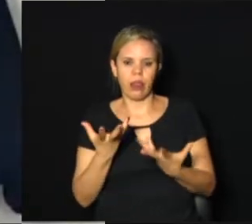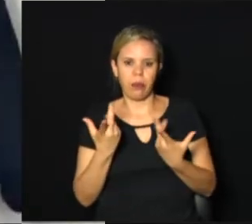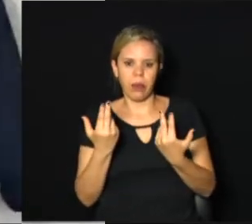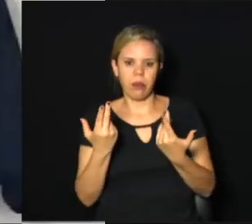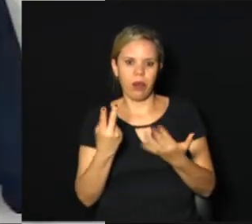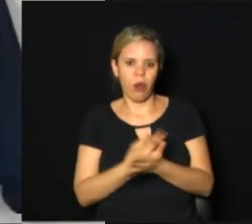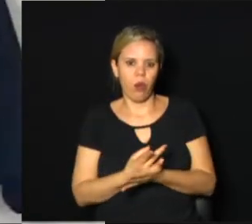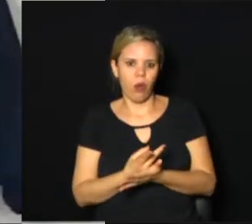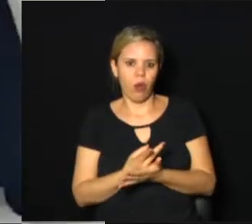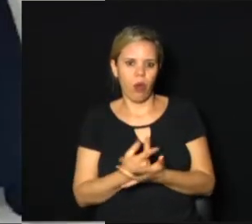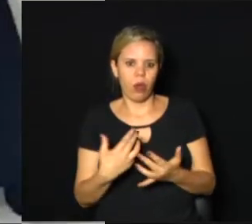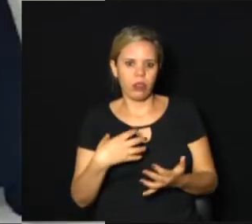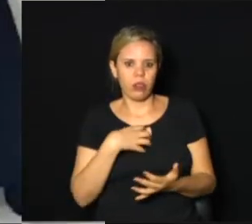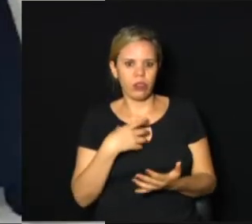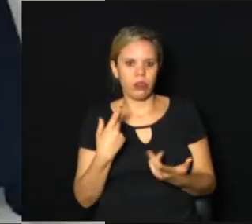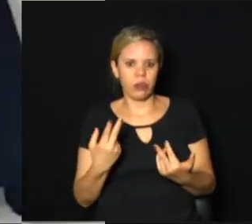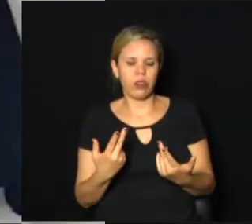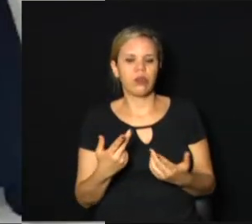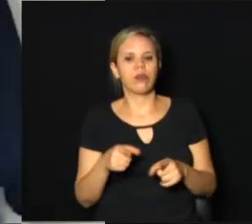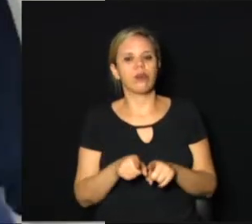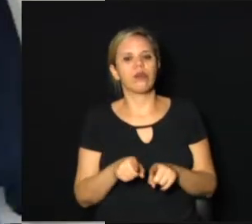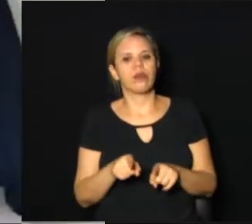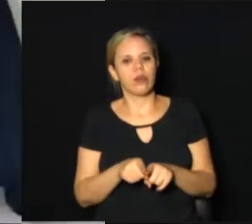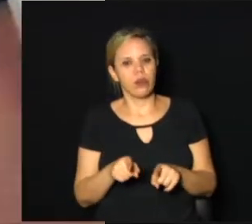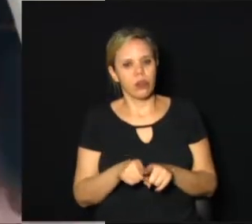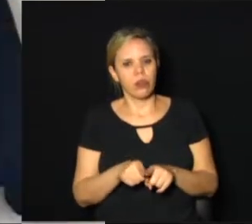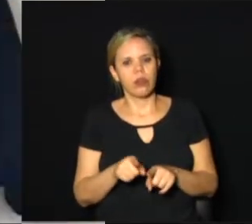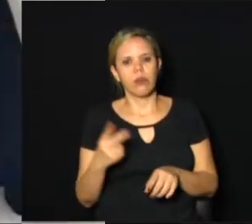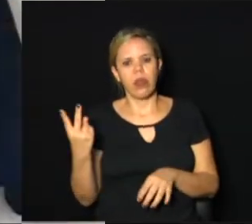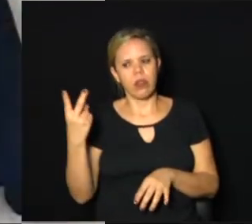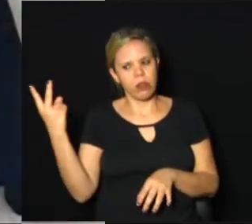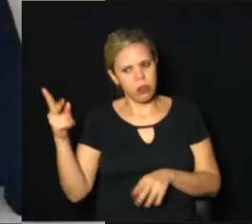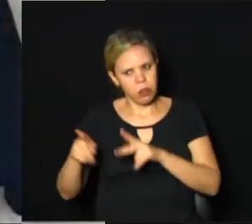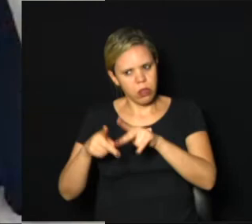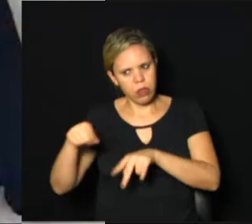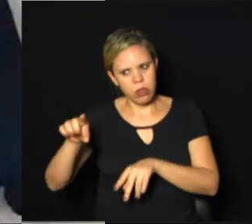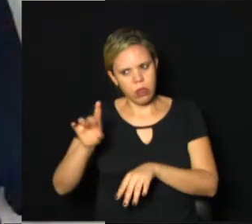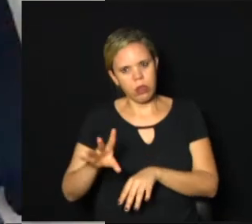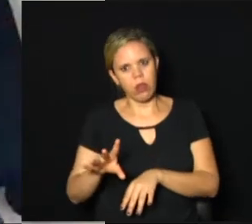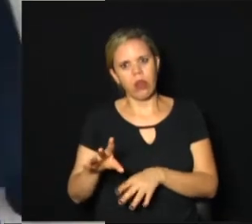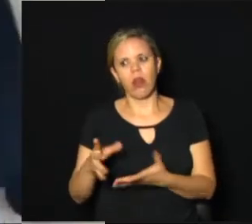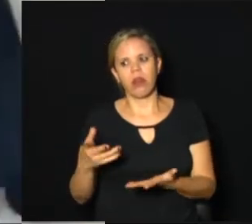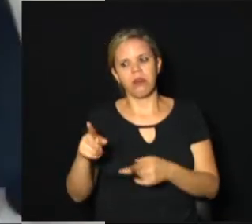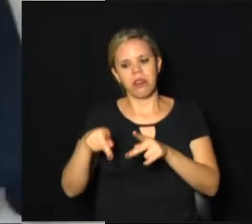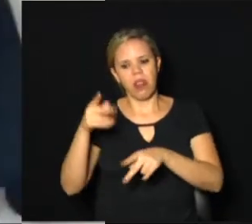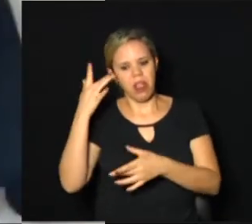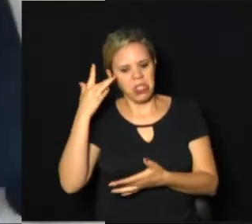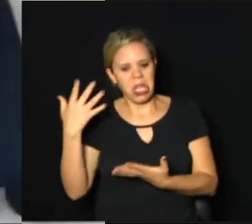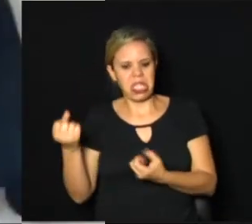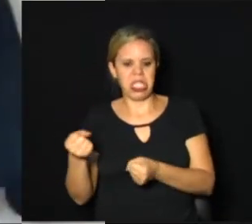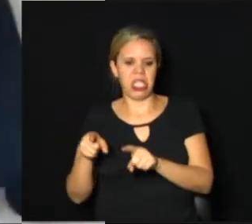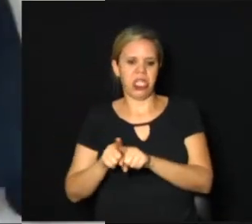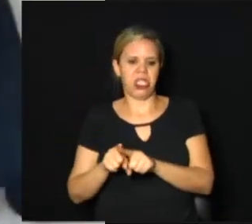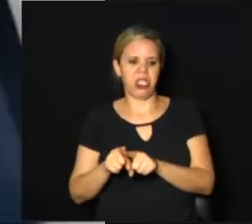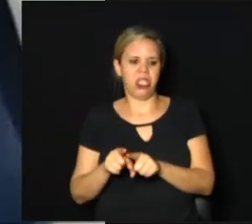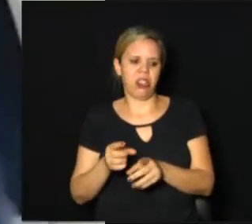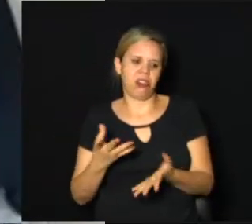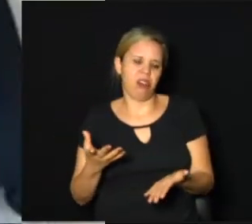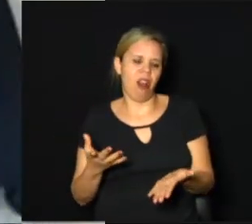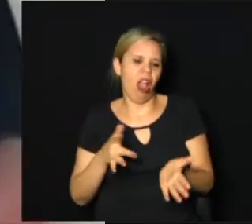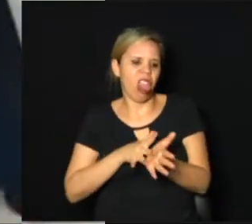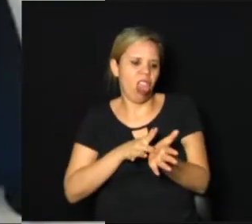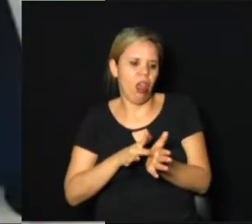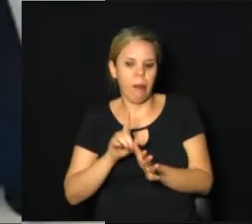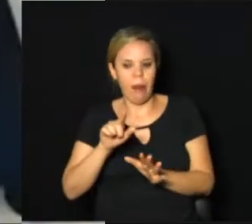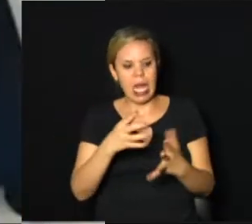coisa, mas também sentimos a mesma indisposição e um reconhecimento apenas da boca para fora, né? Porque reconhecer é